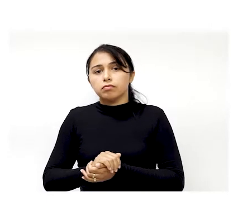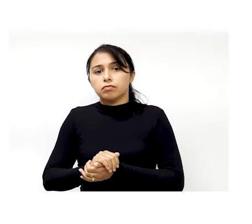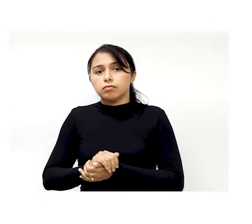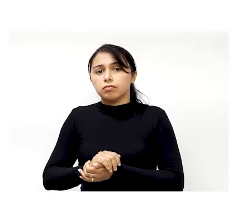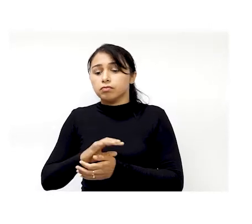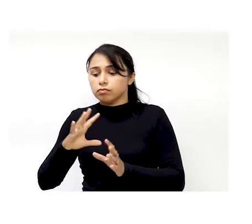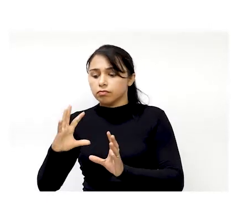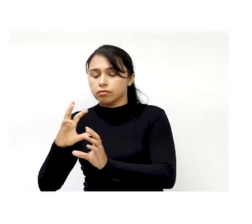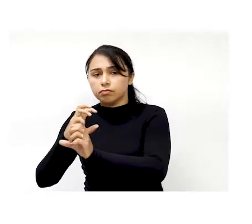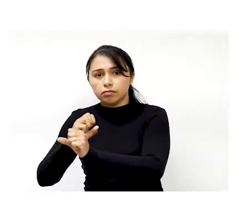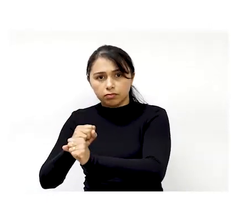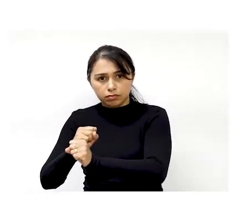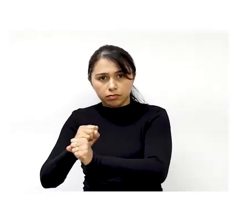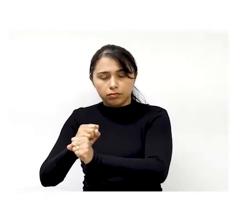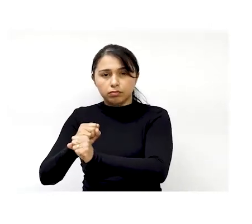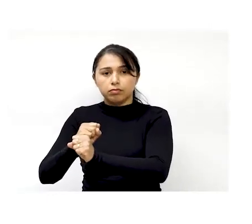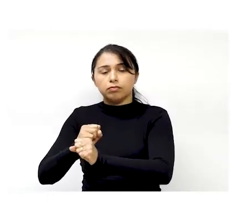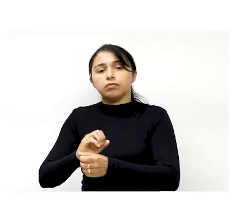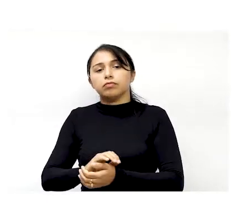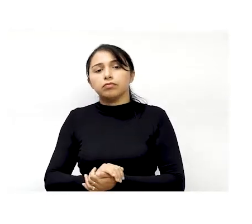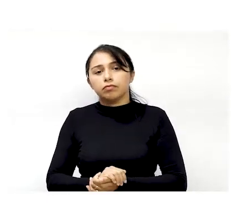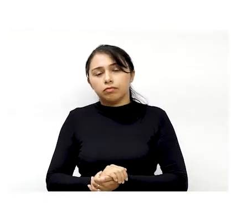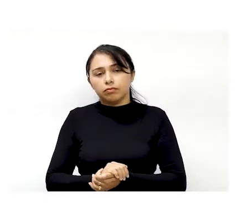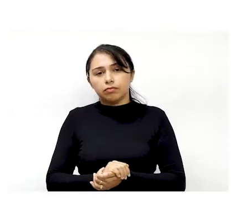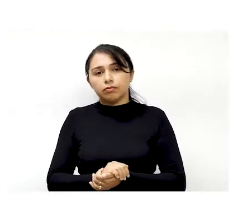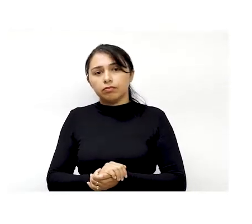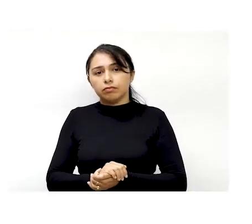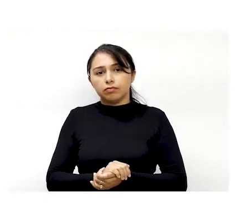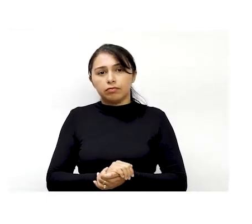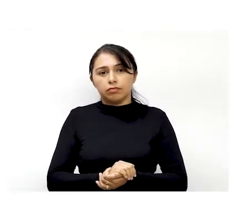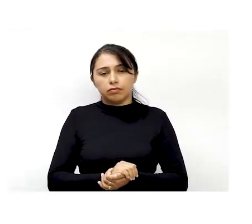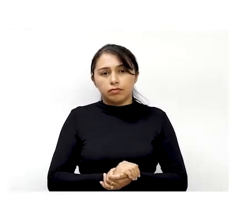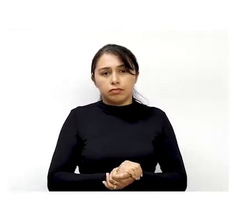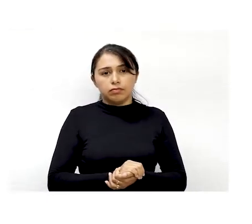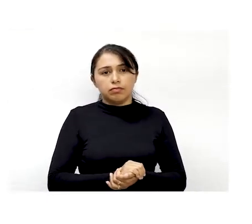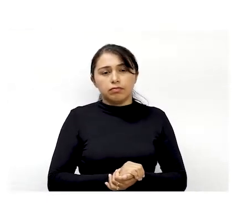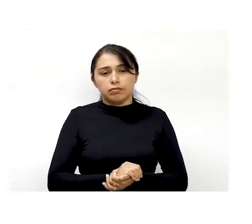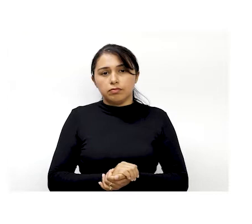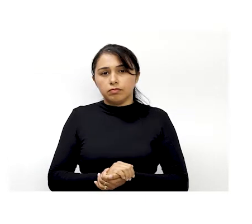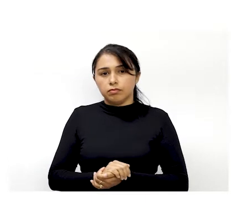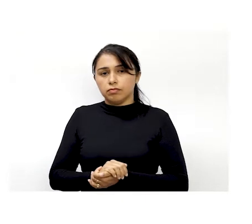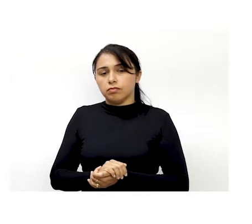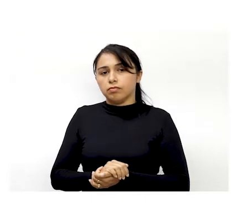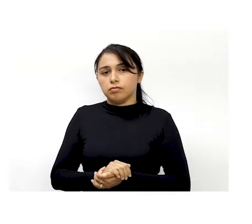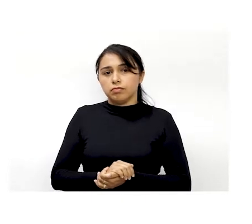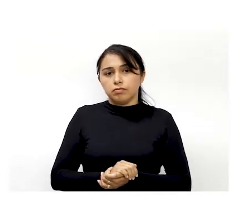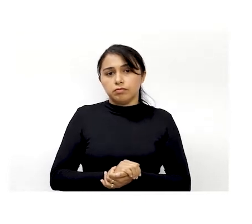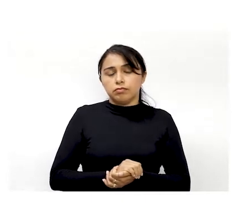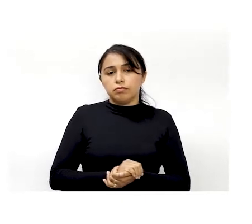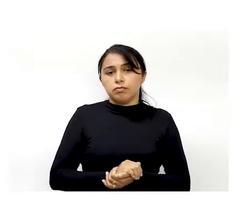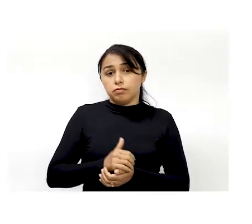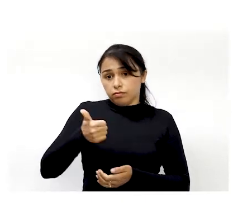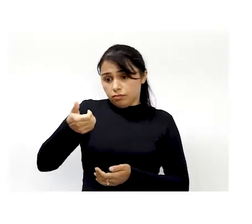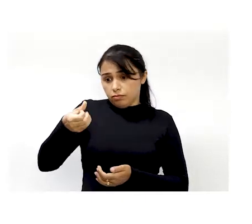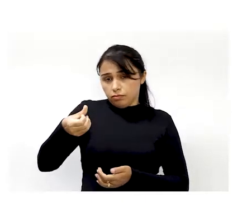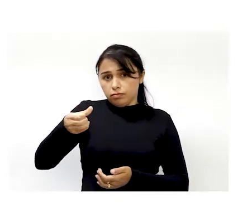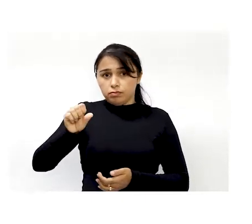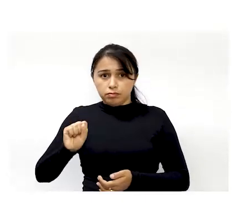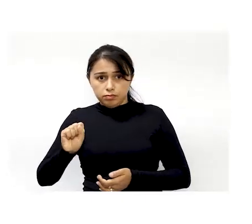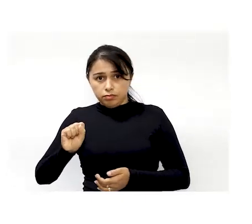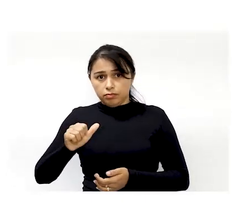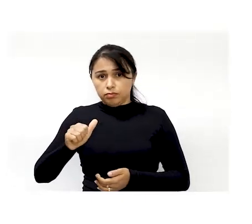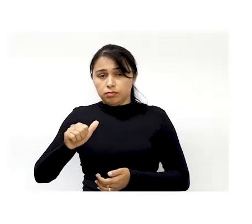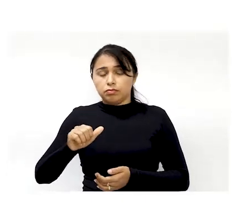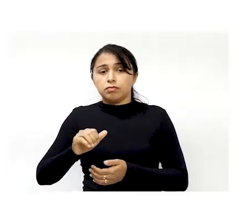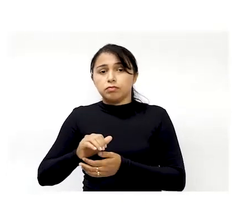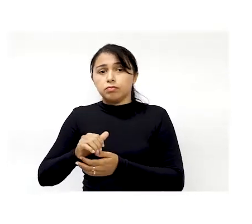26. 2 vezes 9, 18, mais 1. 2 vezes 2, 4, mais 1, 5,